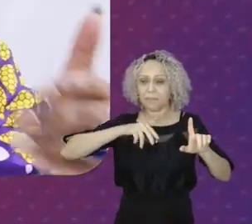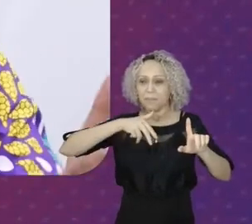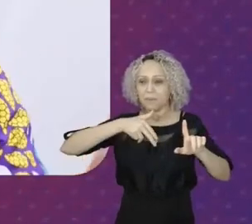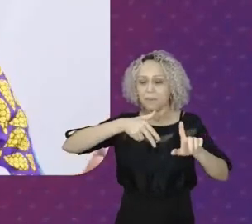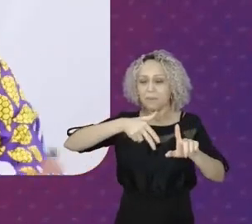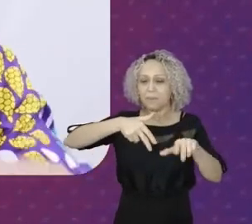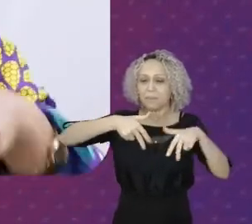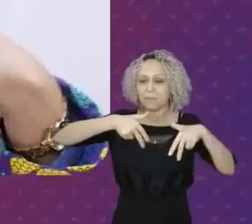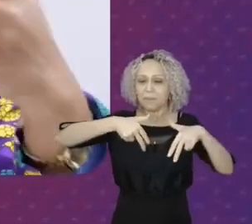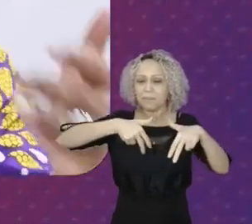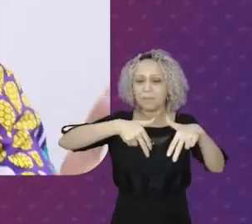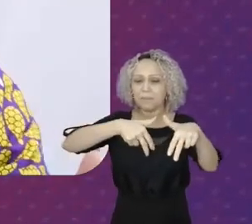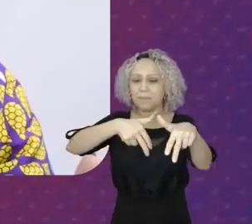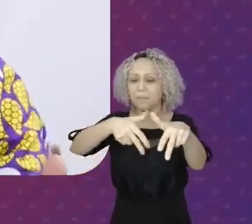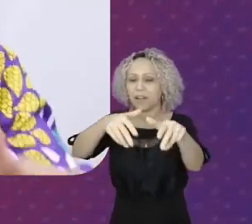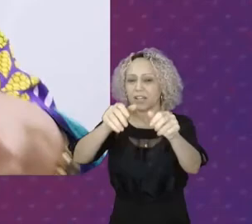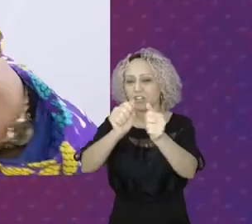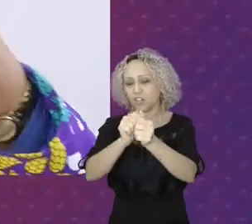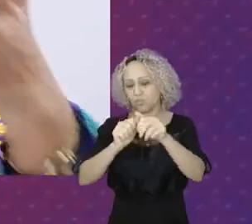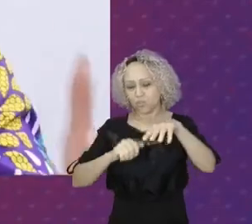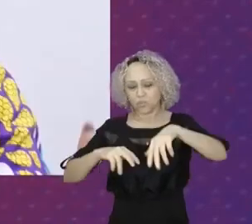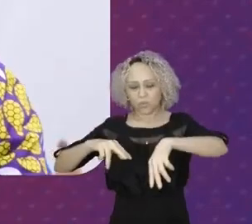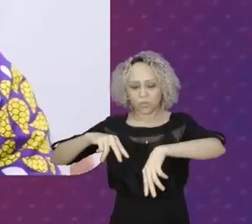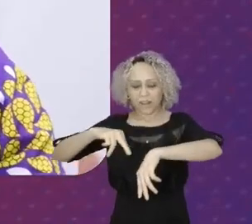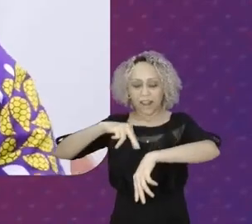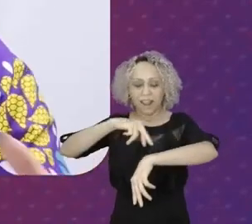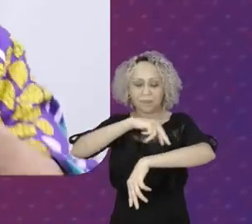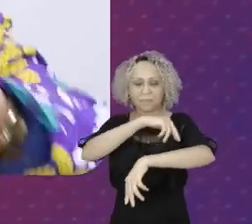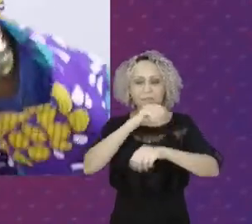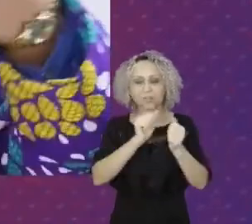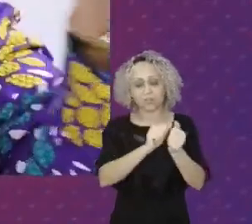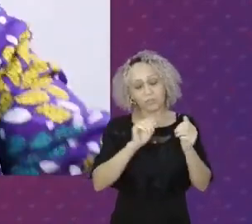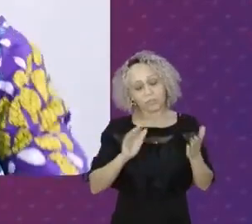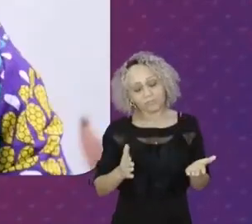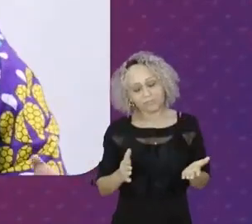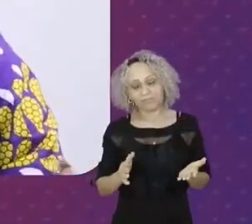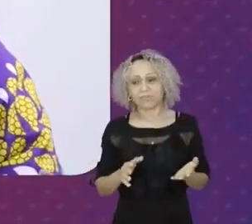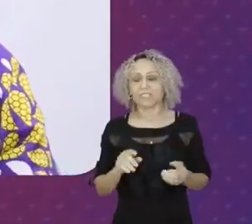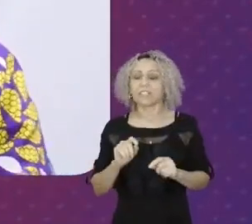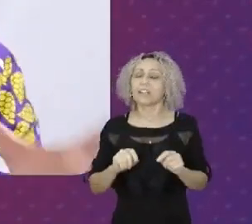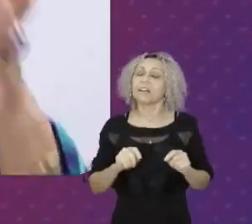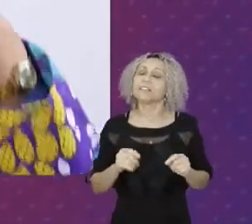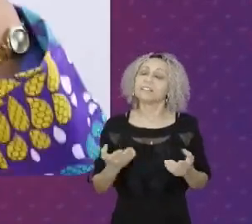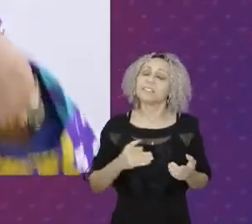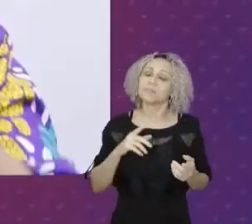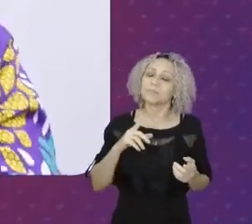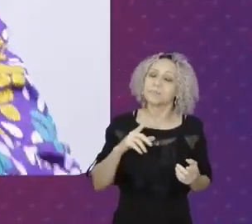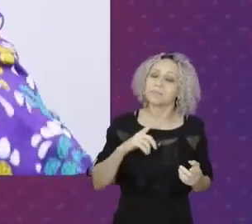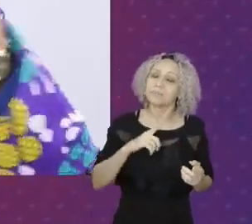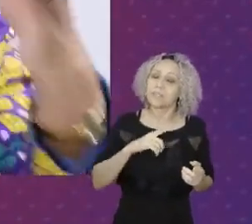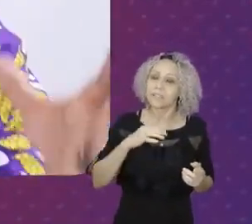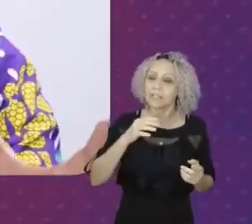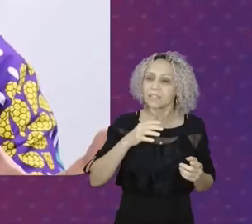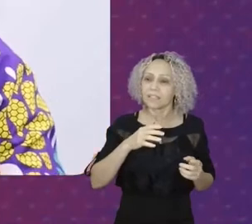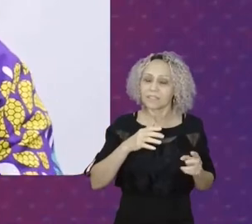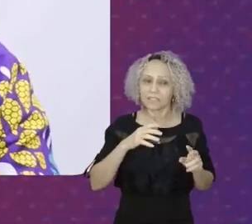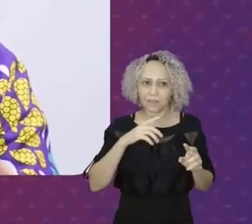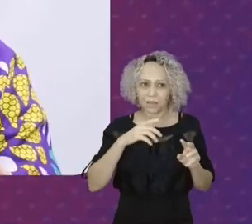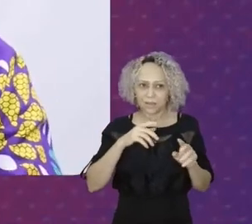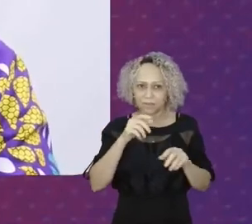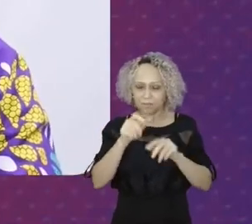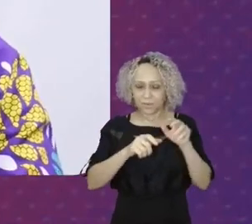recicladores, das mulheres negras, dos povos indígenas, do meio ambiente, que esse governo